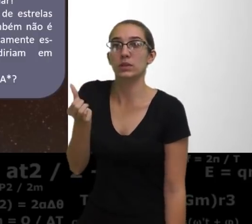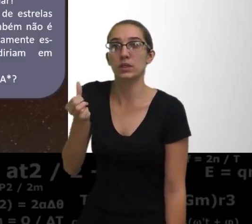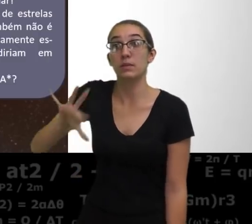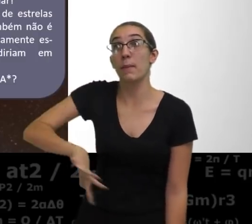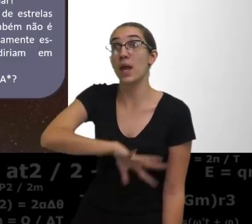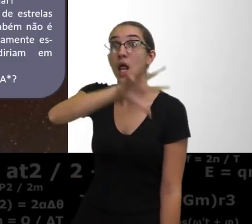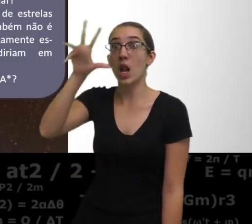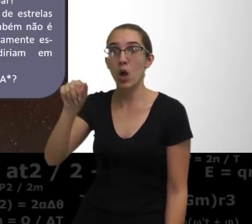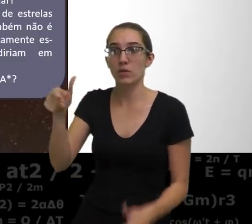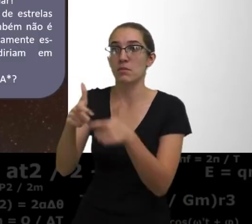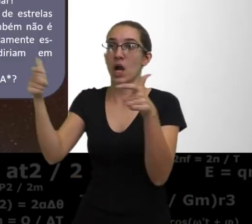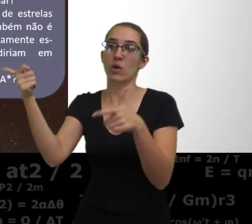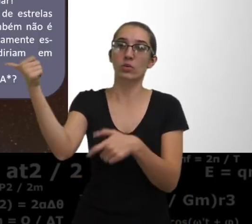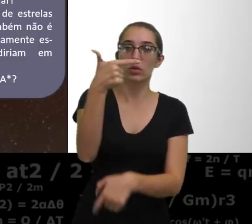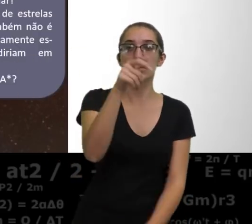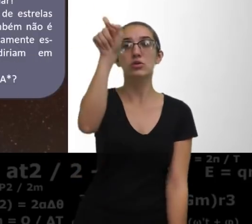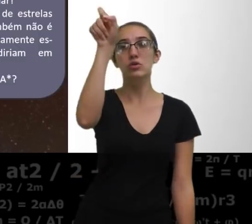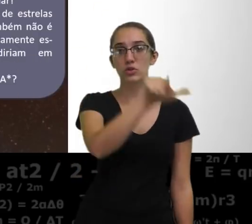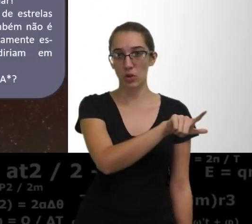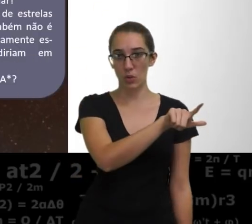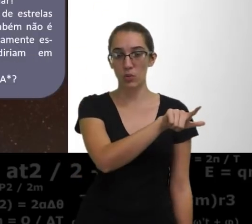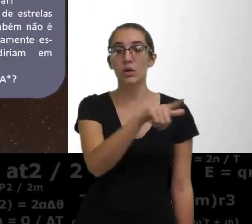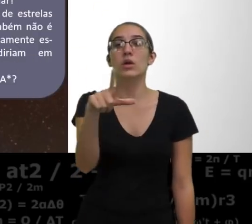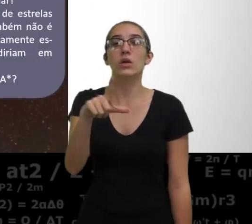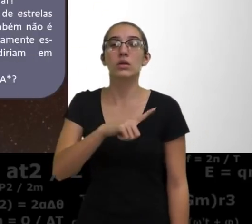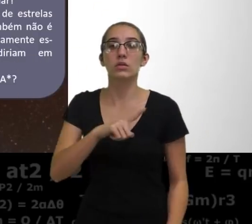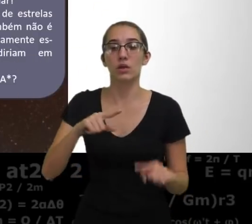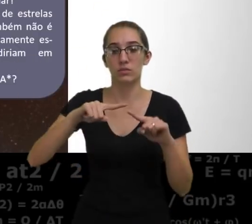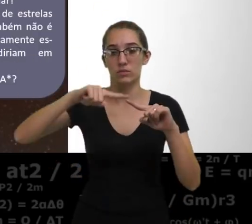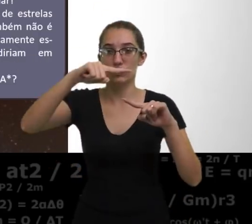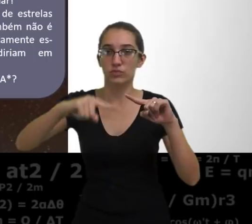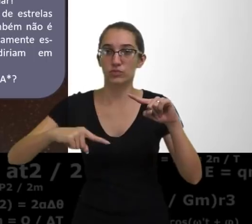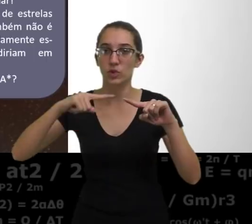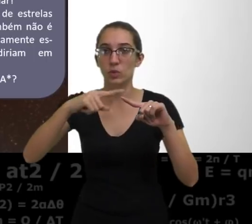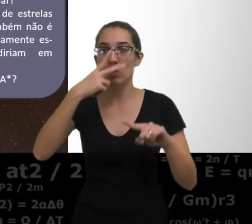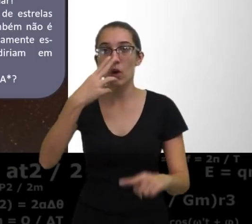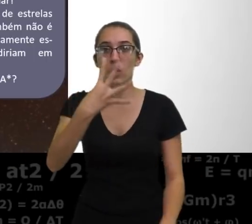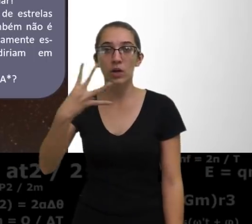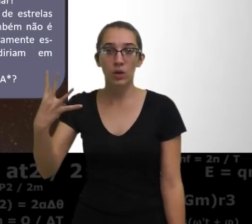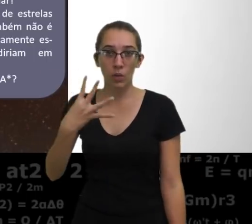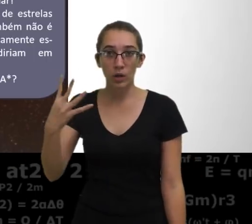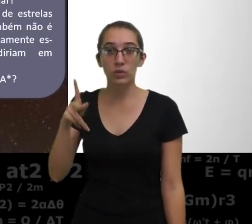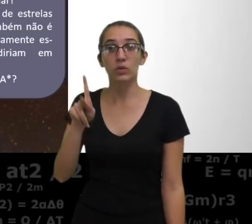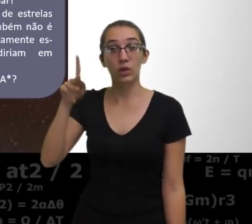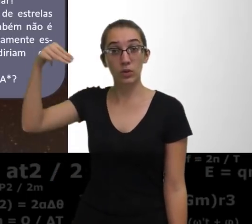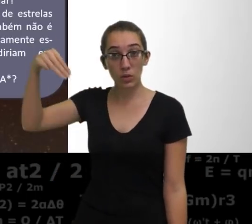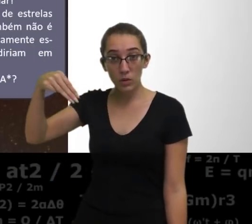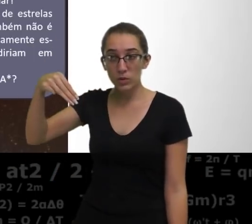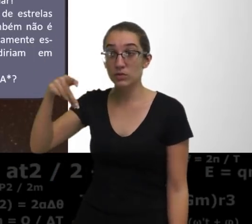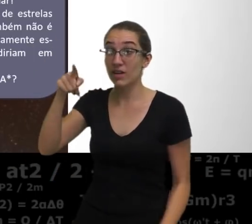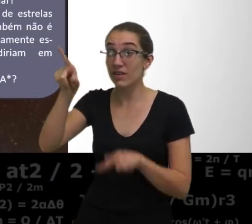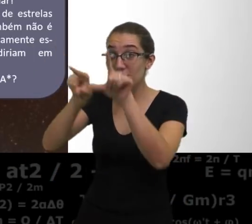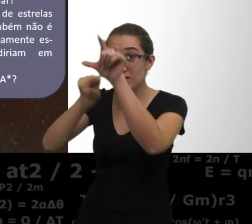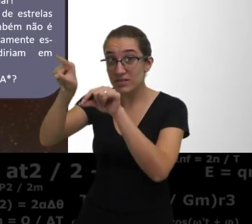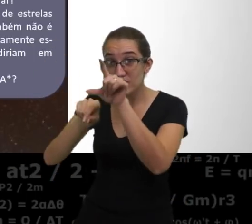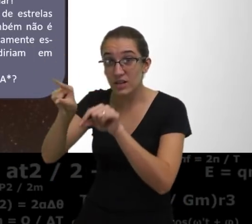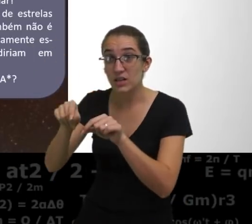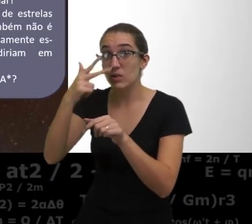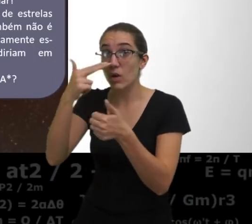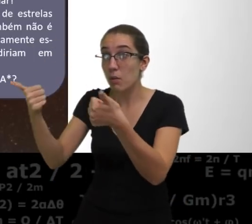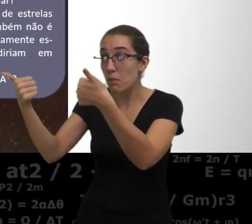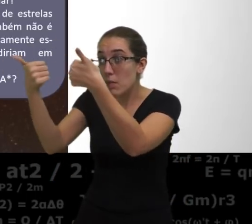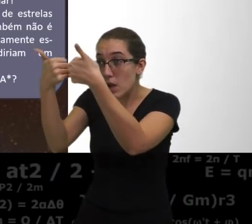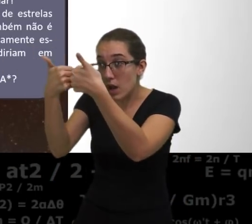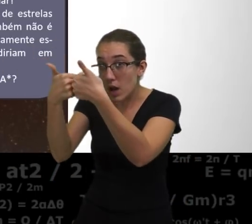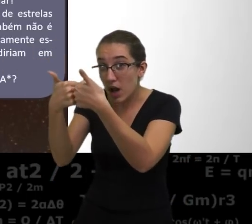diâmetro 44 milhões de quilômetros, essas estrelas de nêutron estariam tão próximas entre si que elas iam se fundir pela ação da